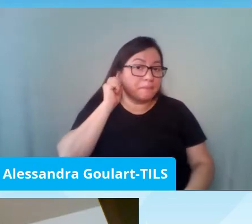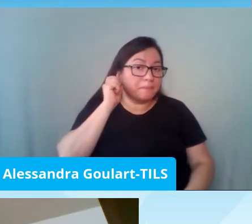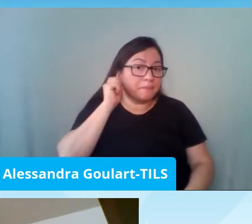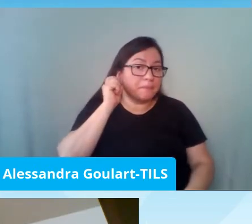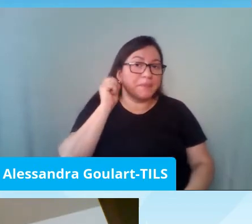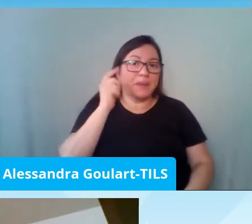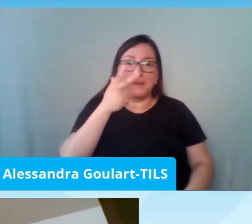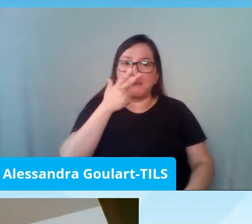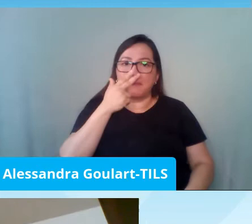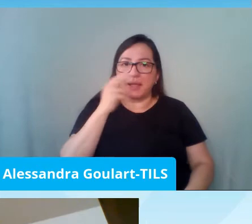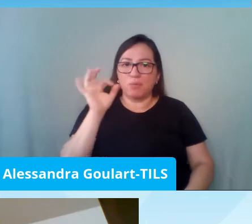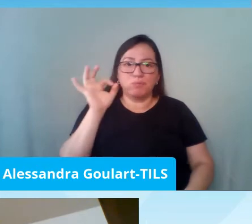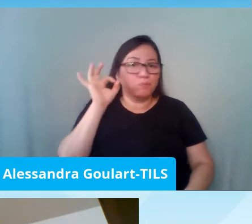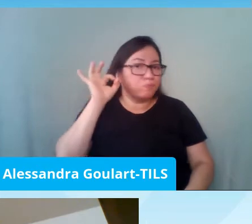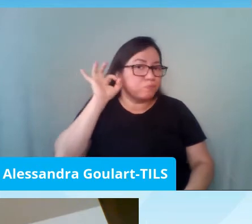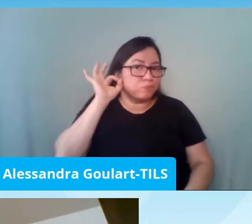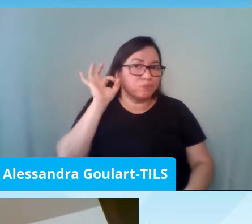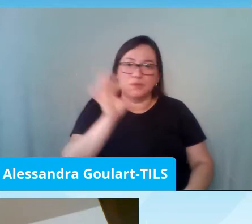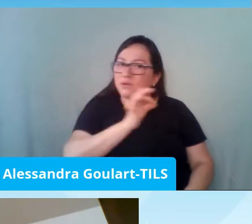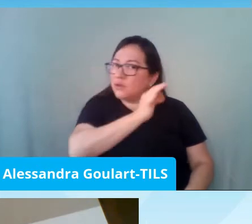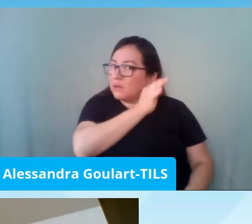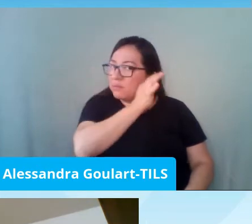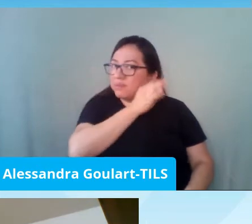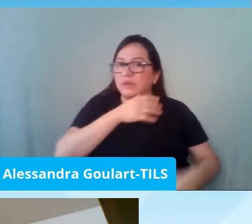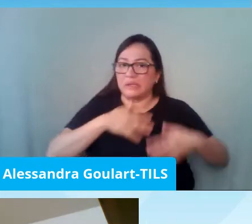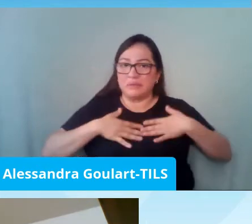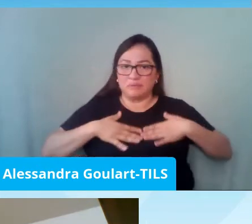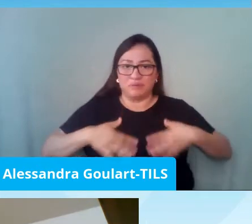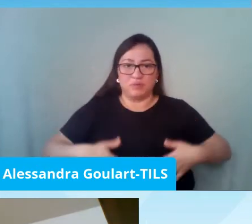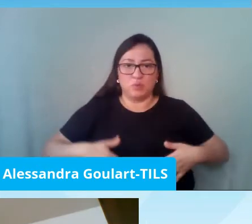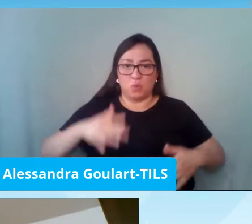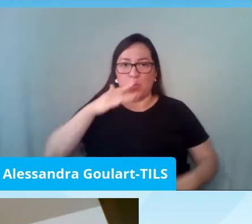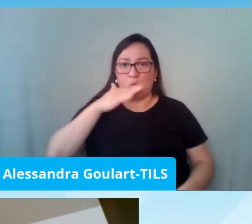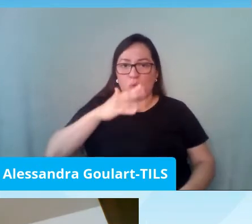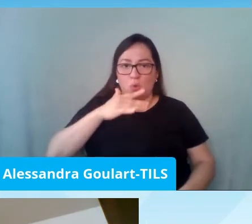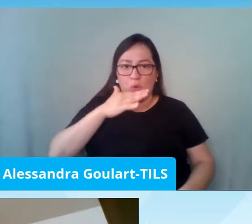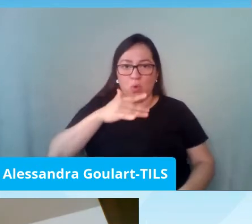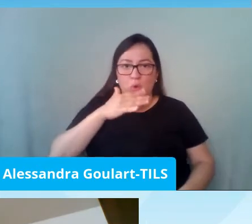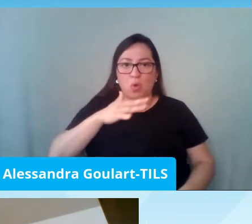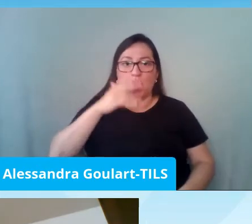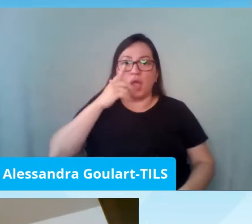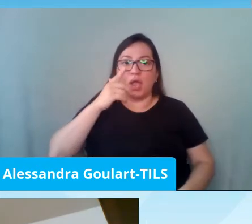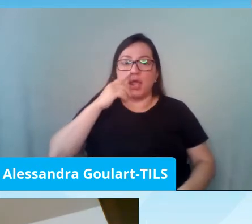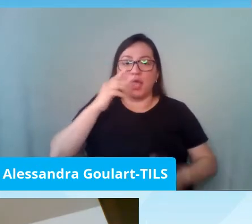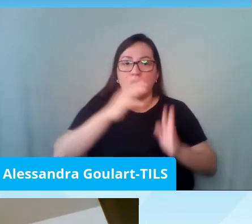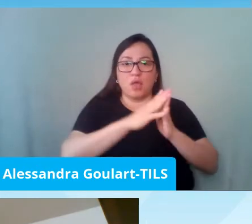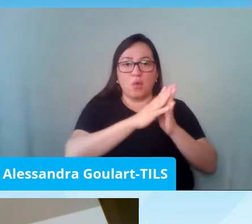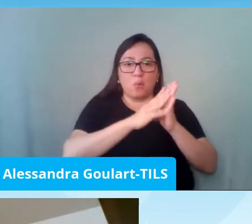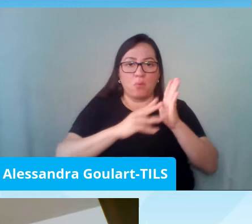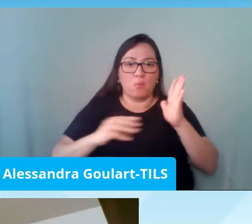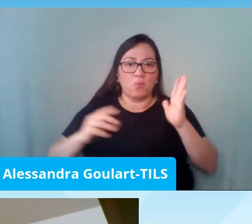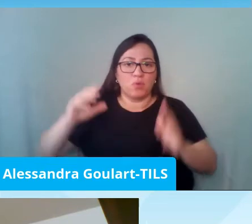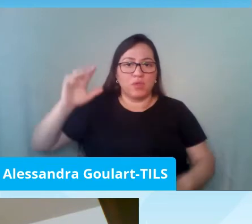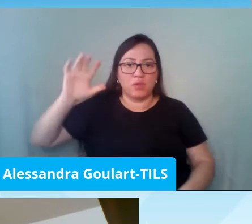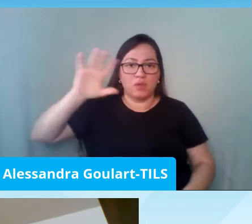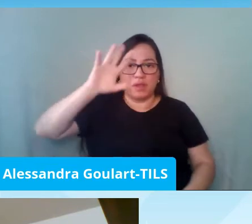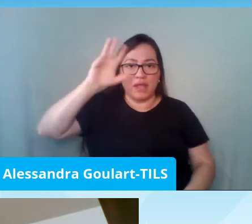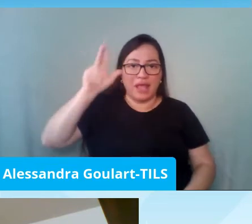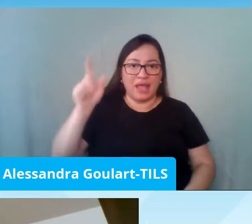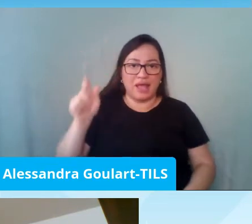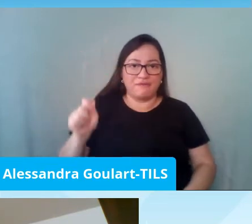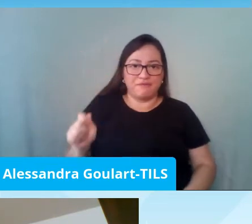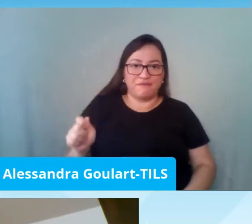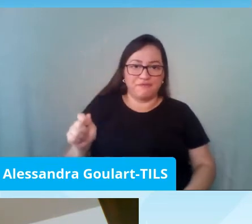botão e um vestido bem colorido. A estampa dele é africana. E os dois, a escolha foi muito porque são